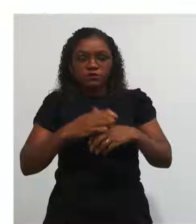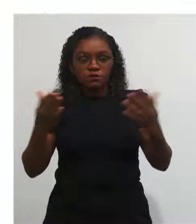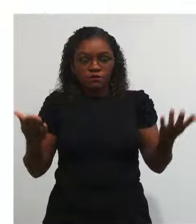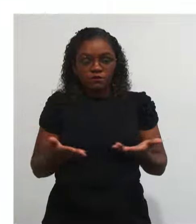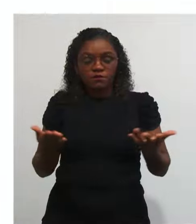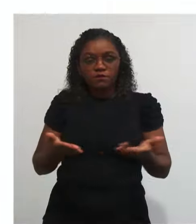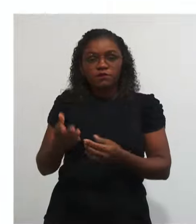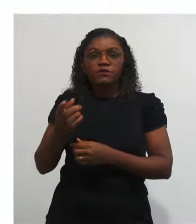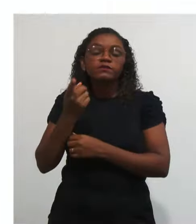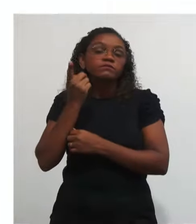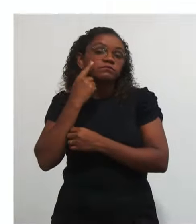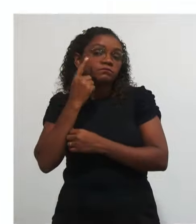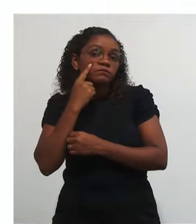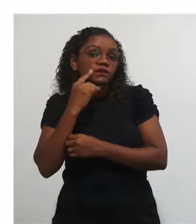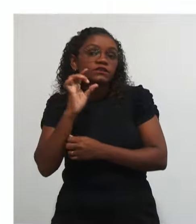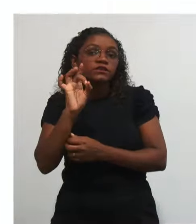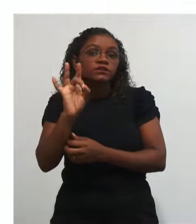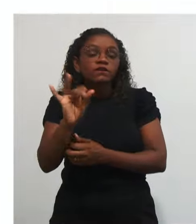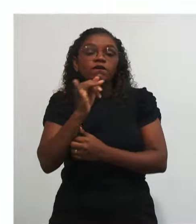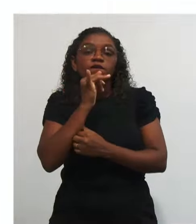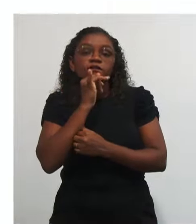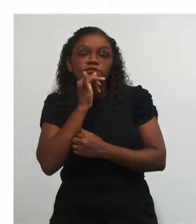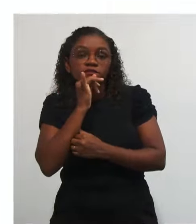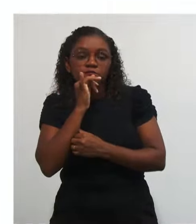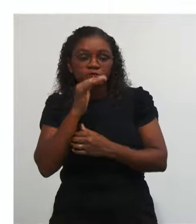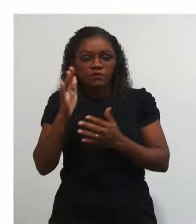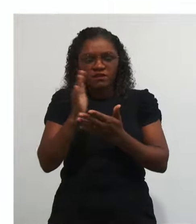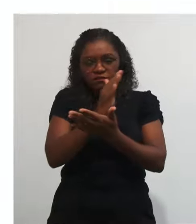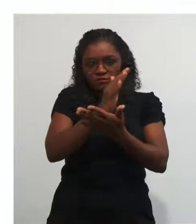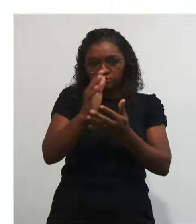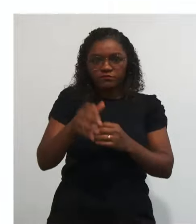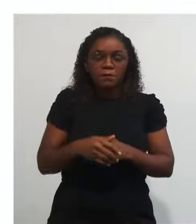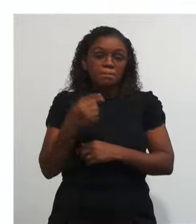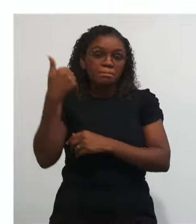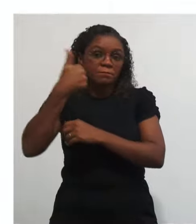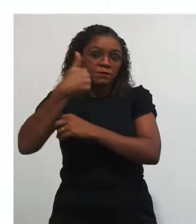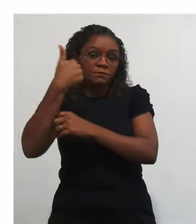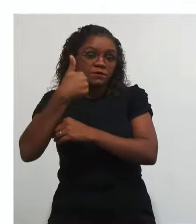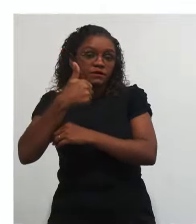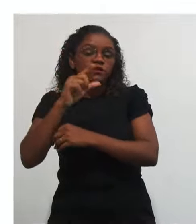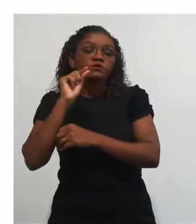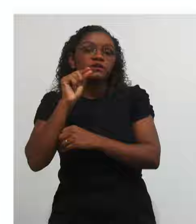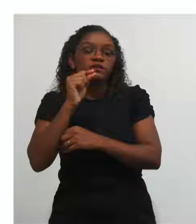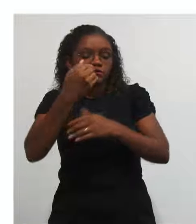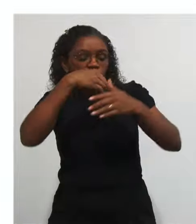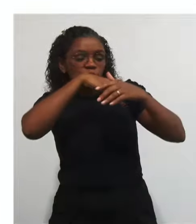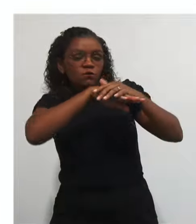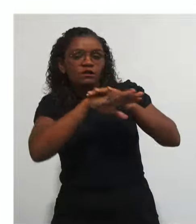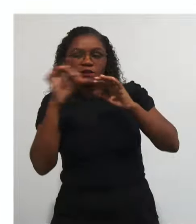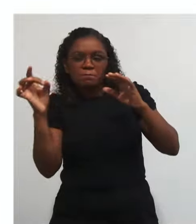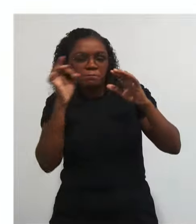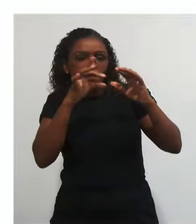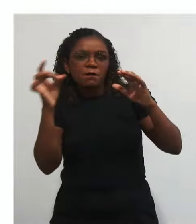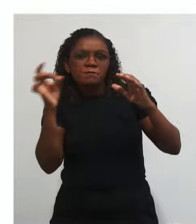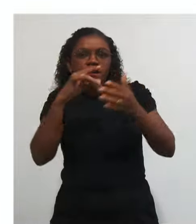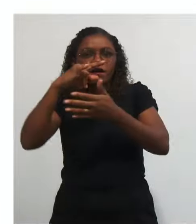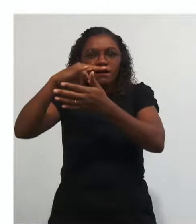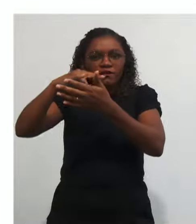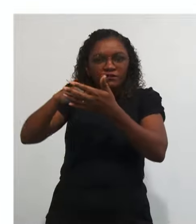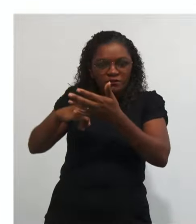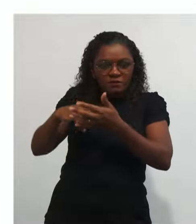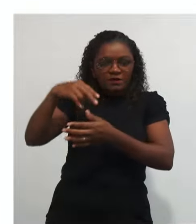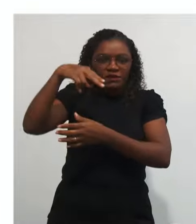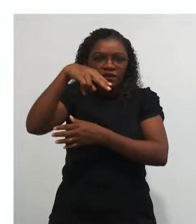aí eh dessas soluções nós temos aqui primeiramente o armazenamento em nuvem que é uma prática que